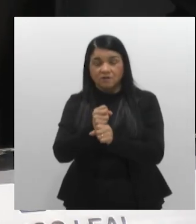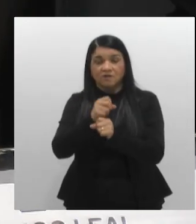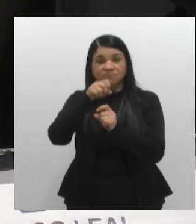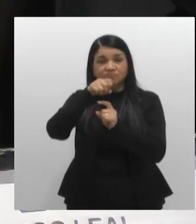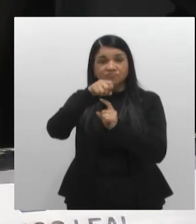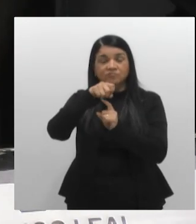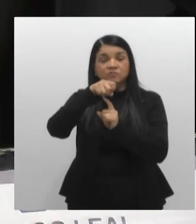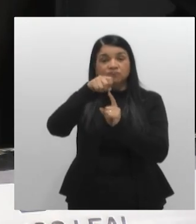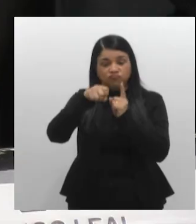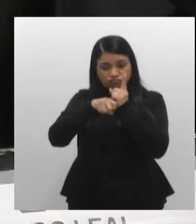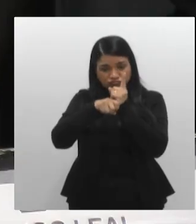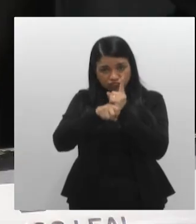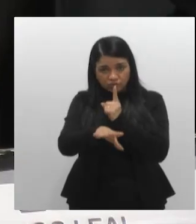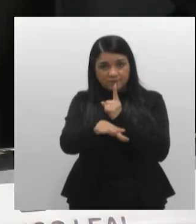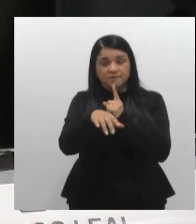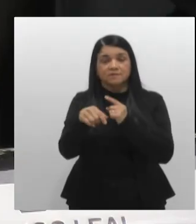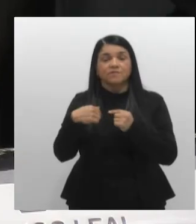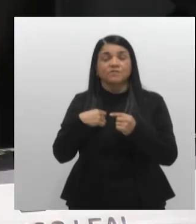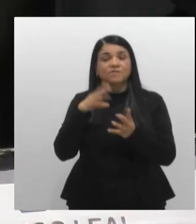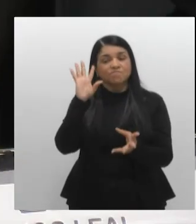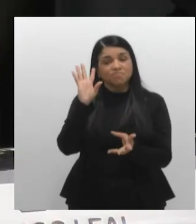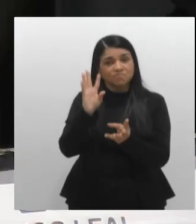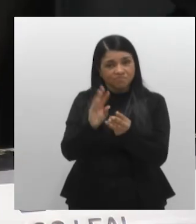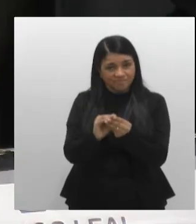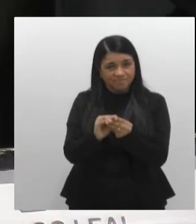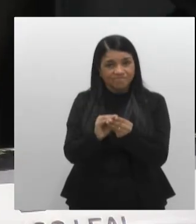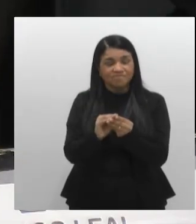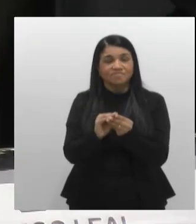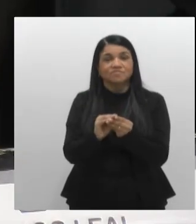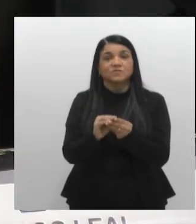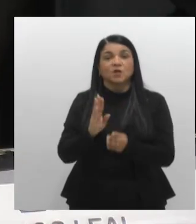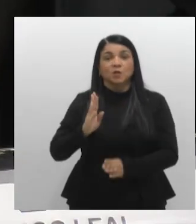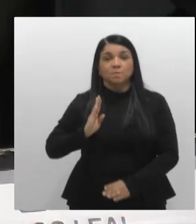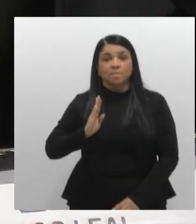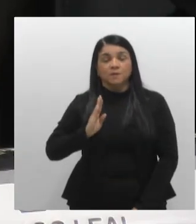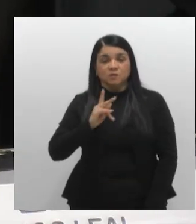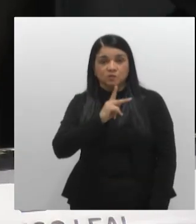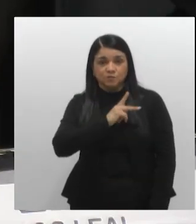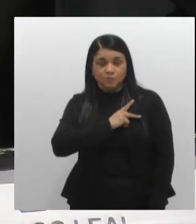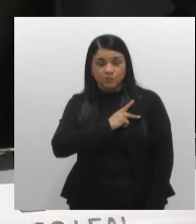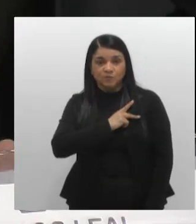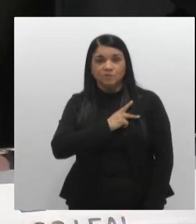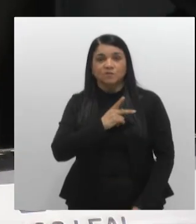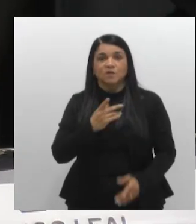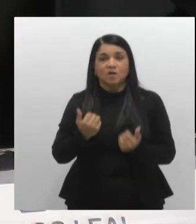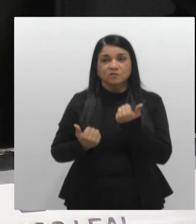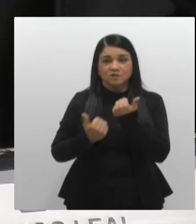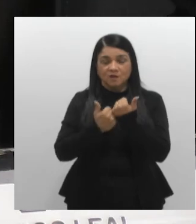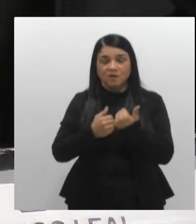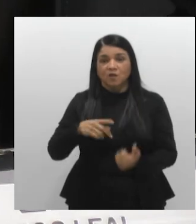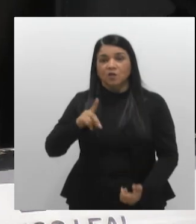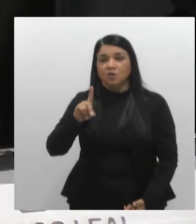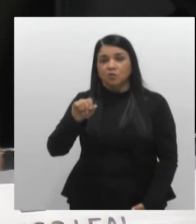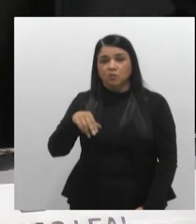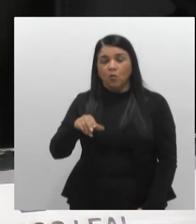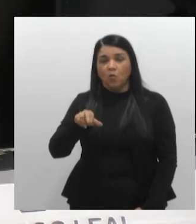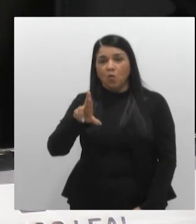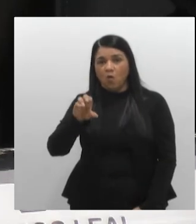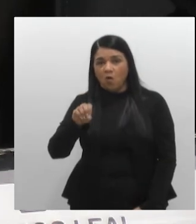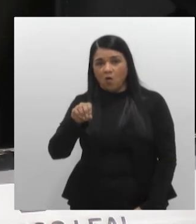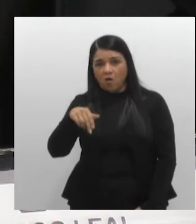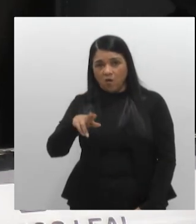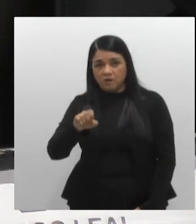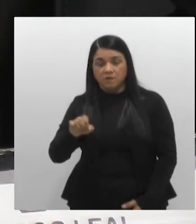destaque especial aqui, encerrando a minha fala, aqui para os bispos auxiliares, Dom Roque, Dom Romão, Dom